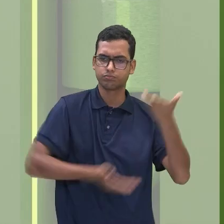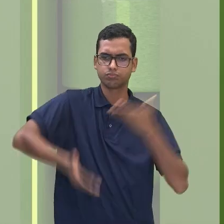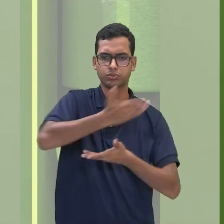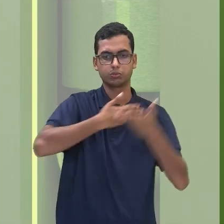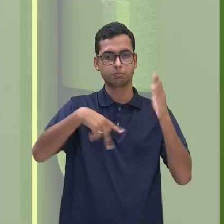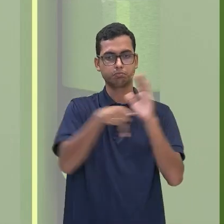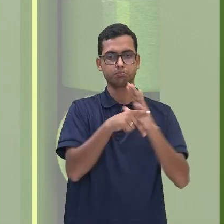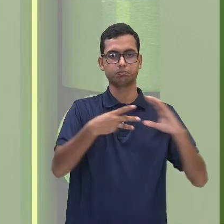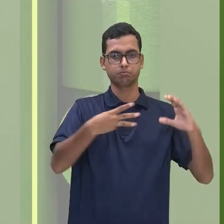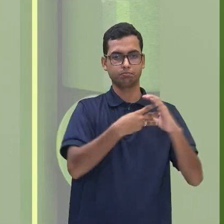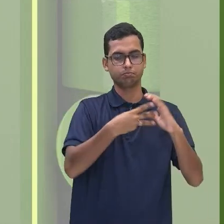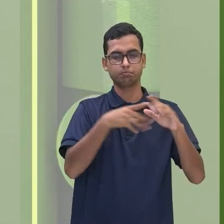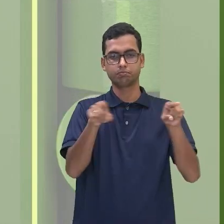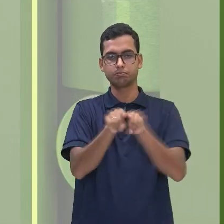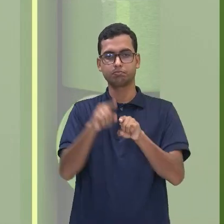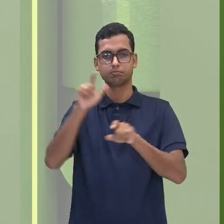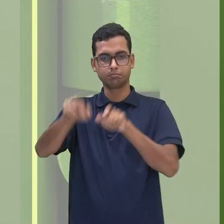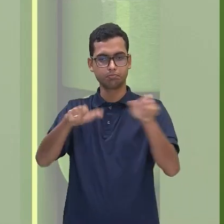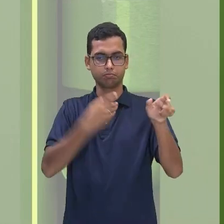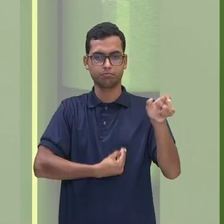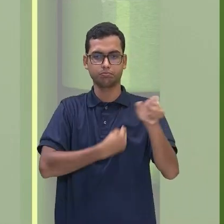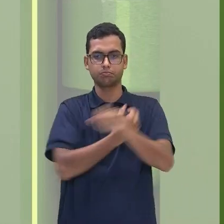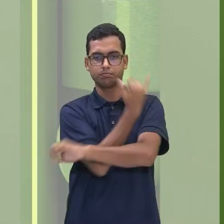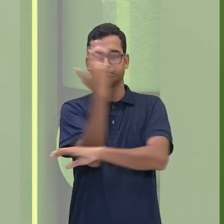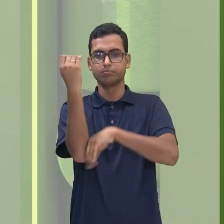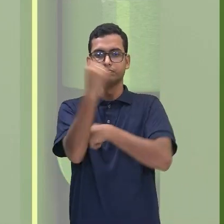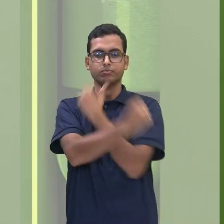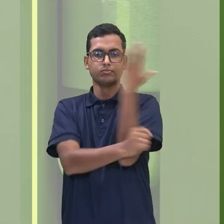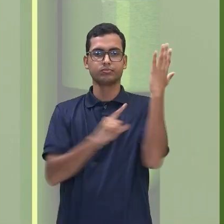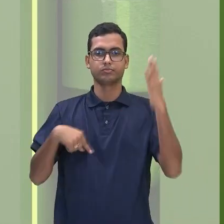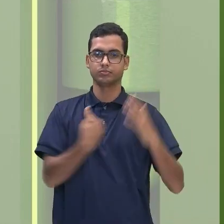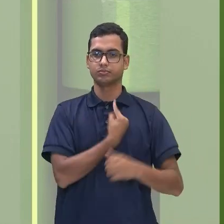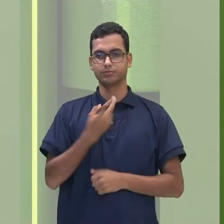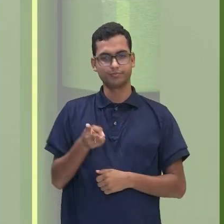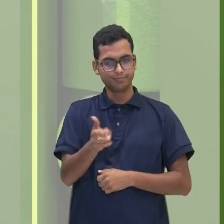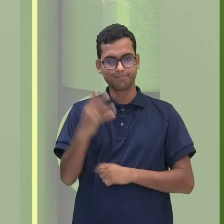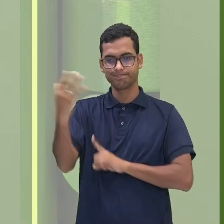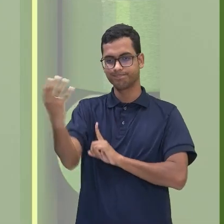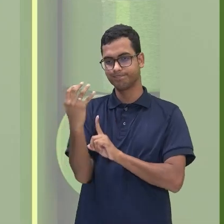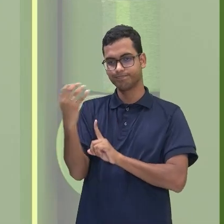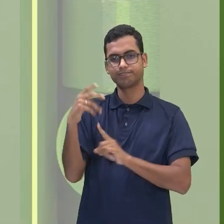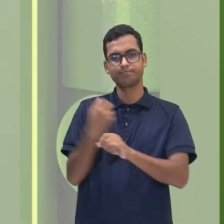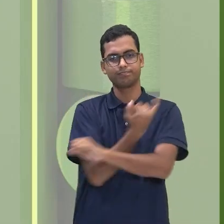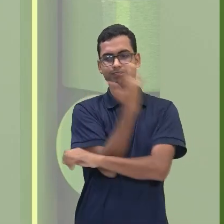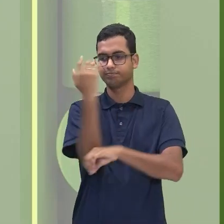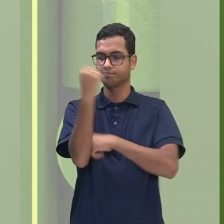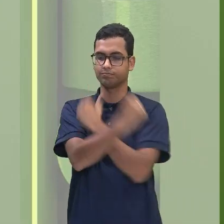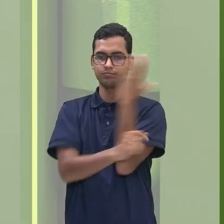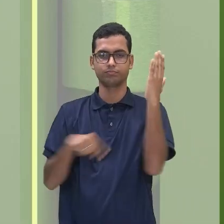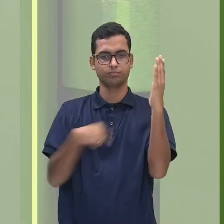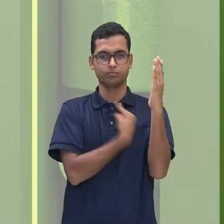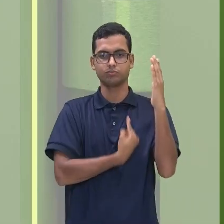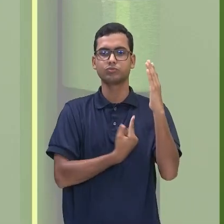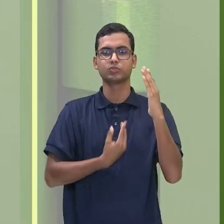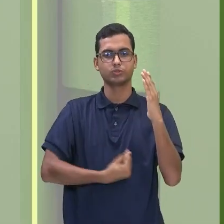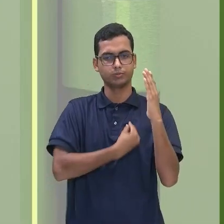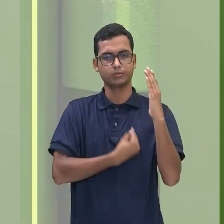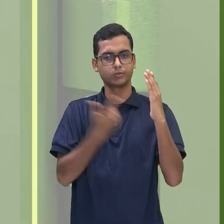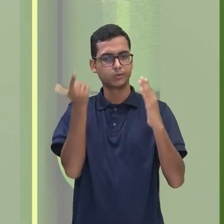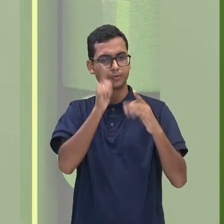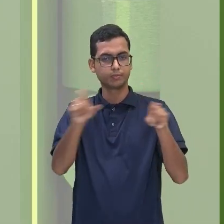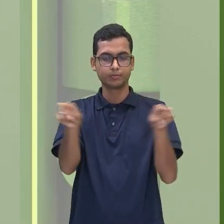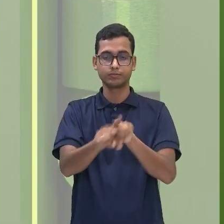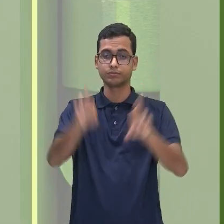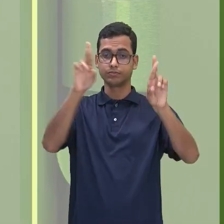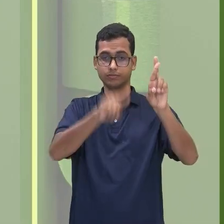ser vivo com o meio ambiente, uma vez que nós somos influenciados também pelo meio onde nós vivemos. Eu espero que